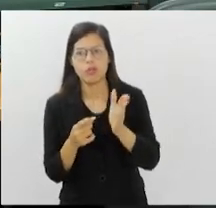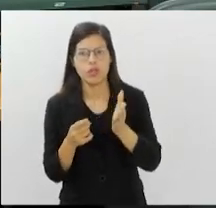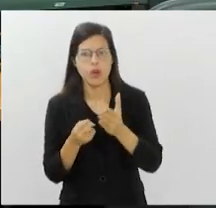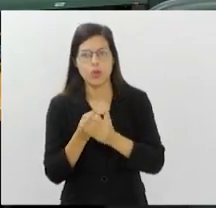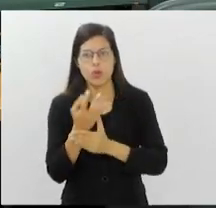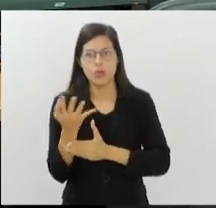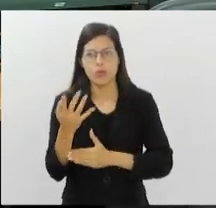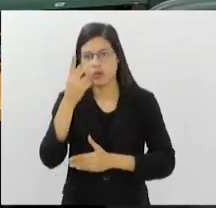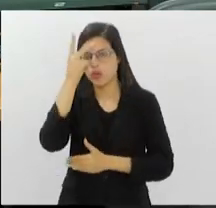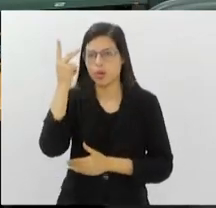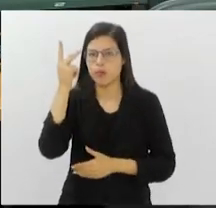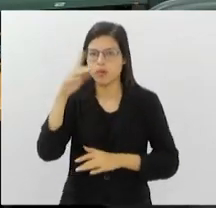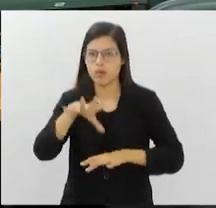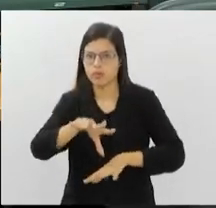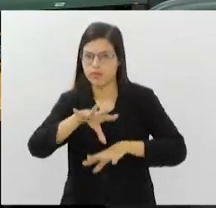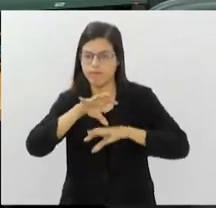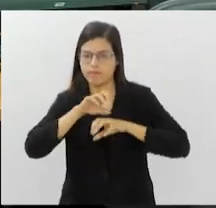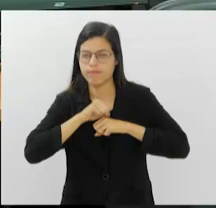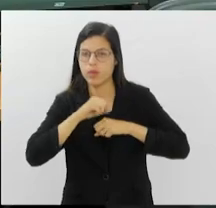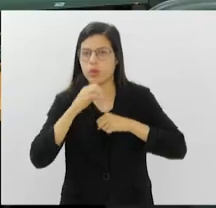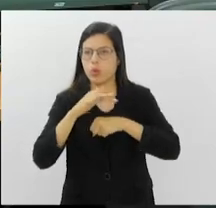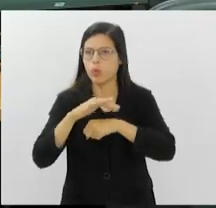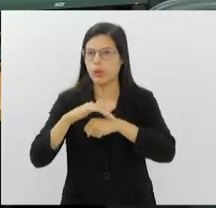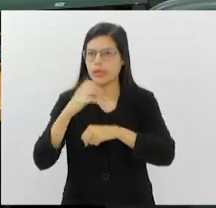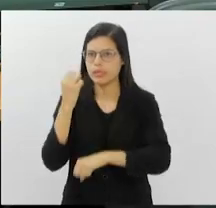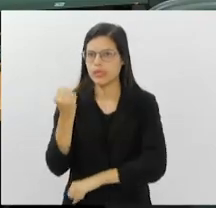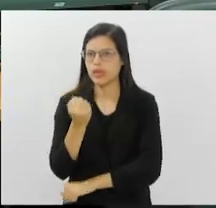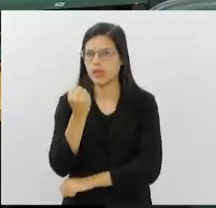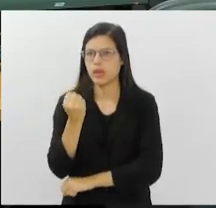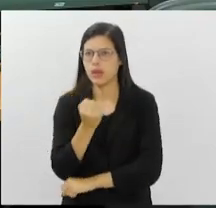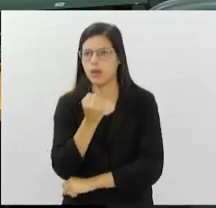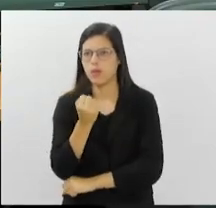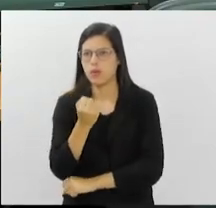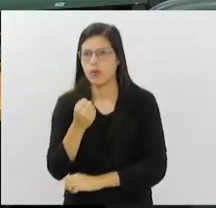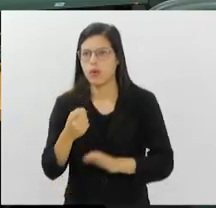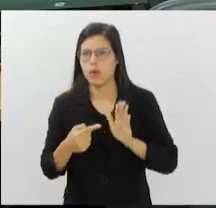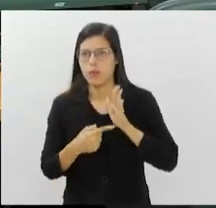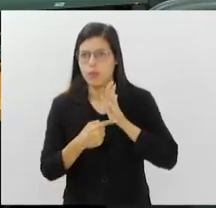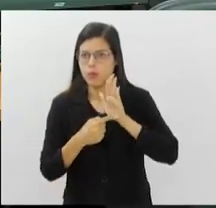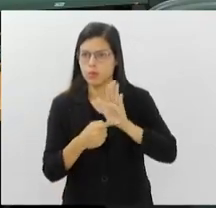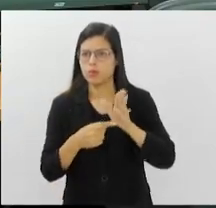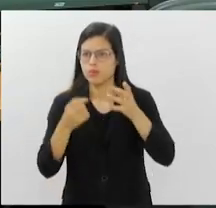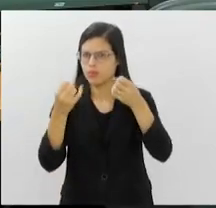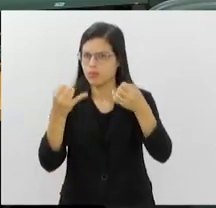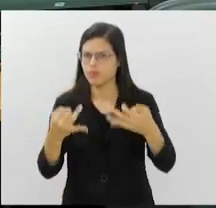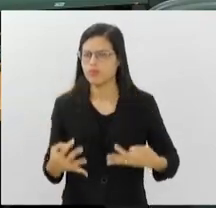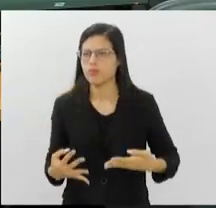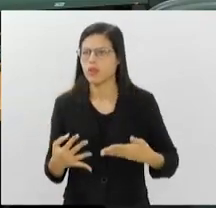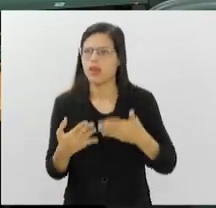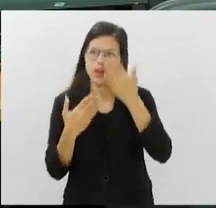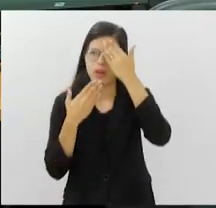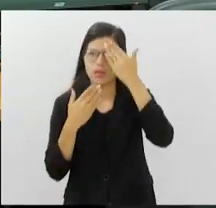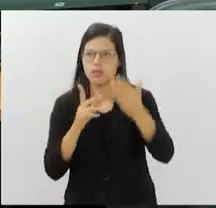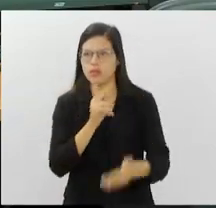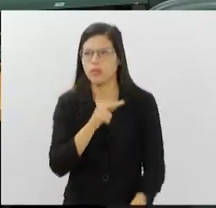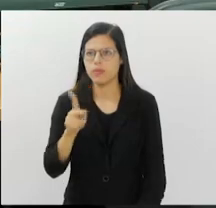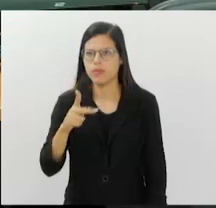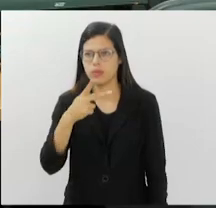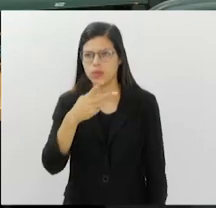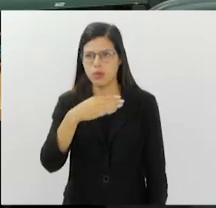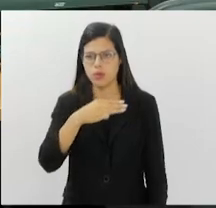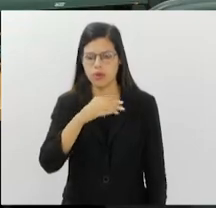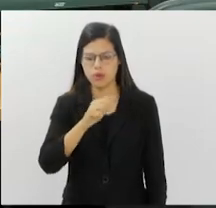pessoas contaminadas com essa doença tão grave, e ele trouxe um esclarecimento muito grande. Agradece ao professor Mauro. Obrigado você aí também. Bom